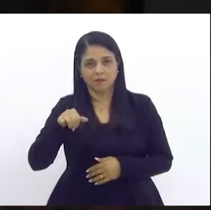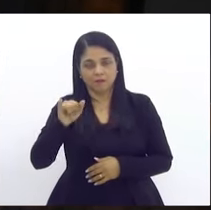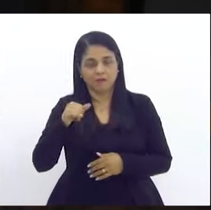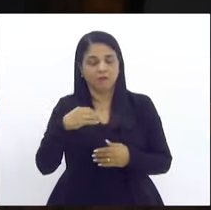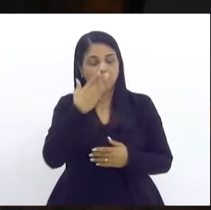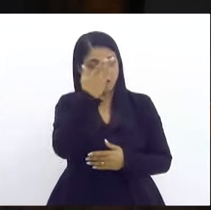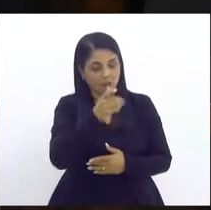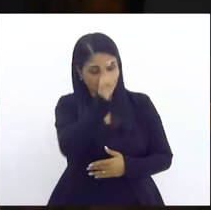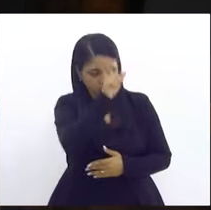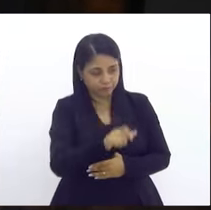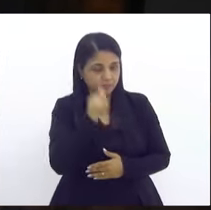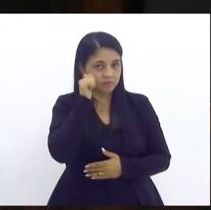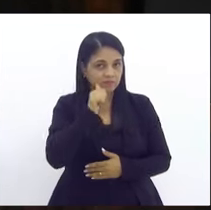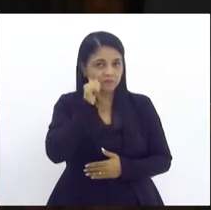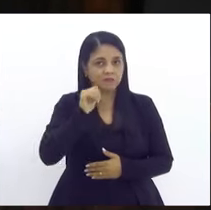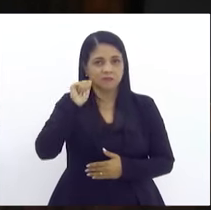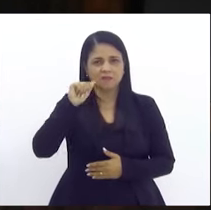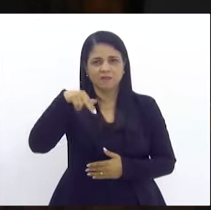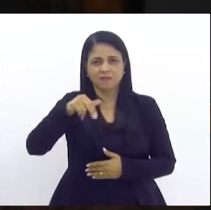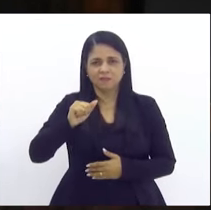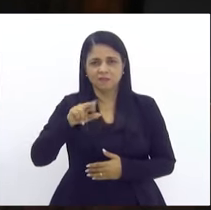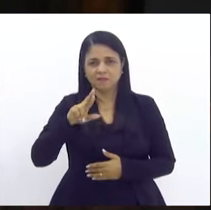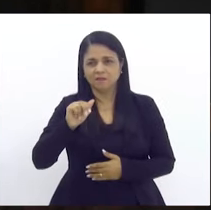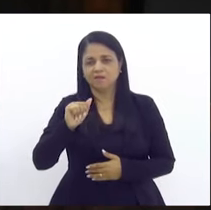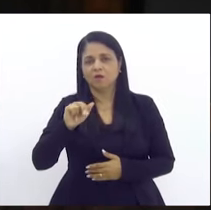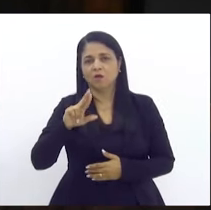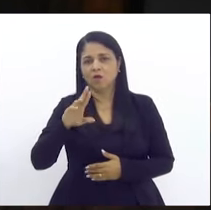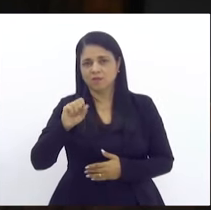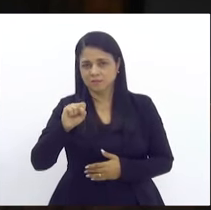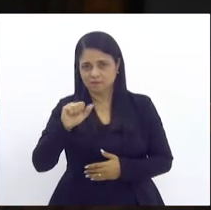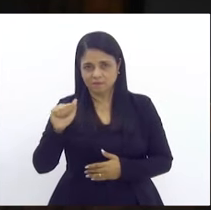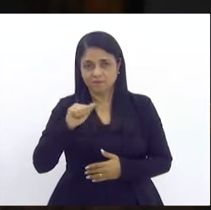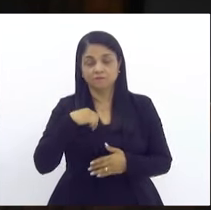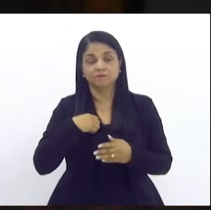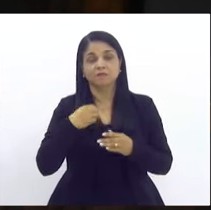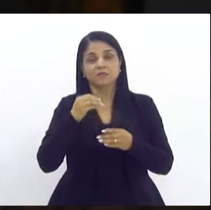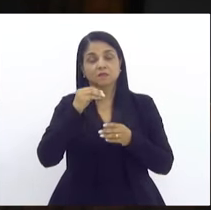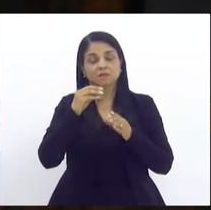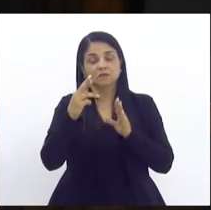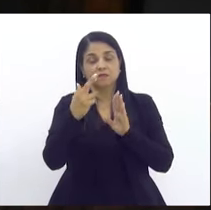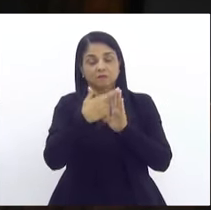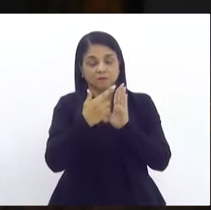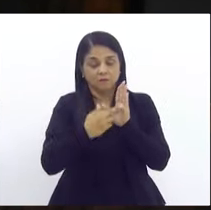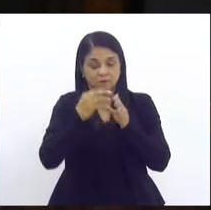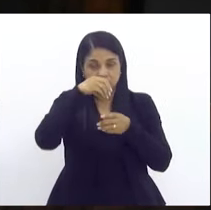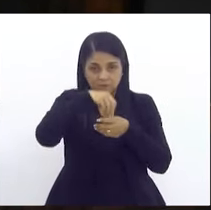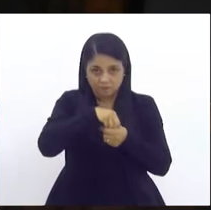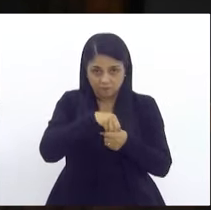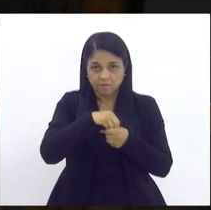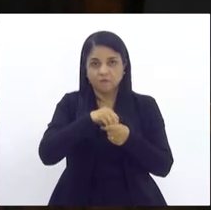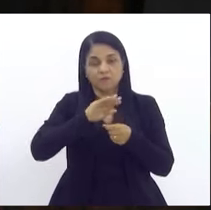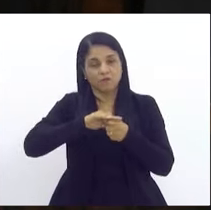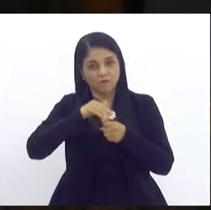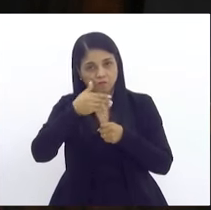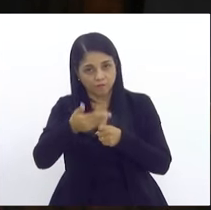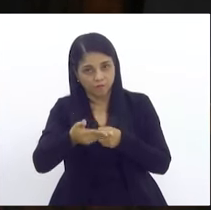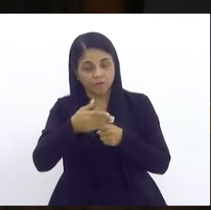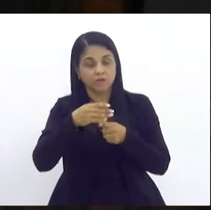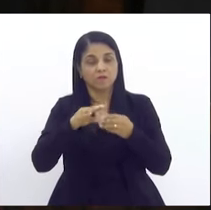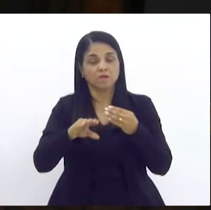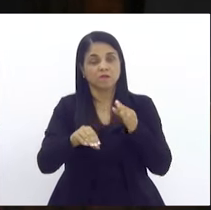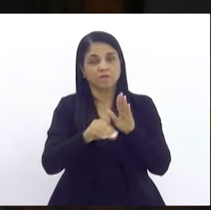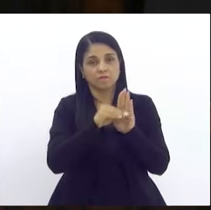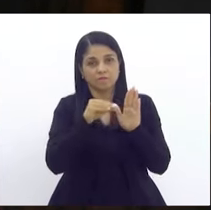de Araújo. Pareceres da Comissão de Normas Internas e Proposições Externas, favorável, com